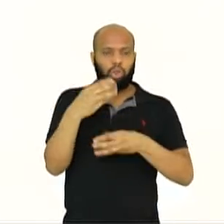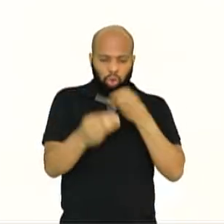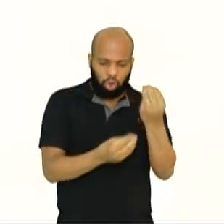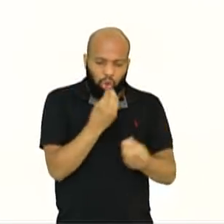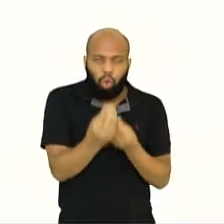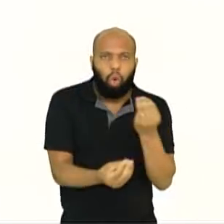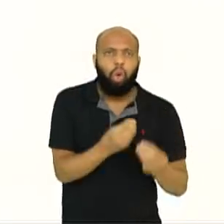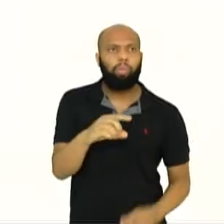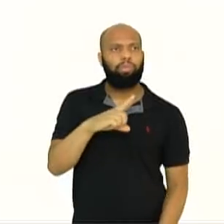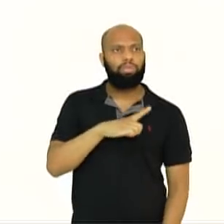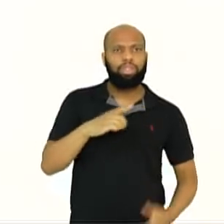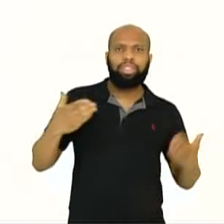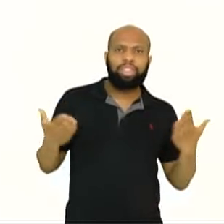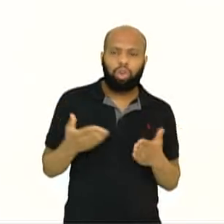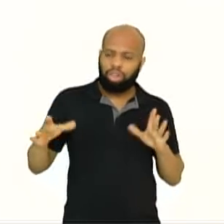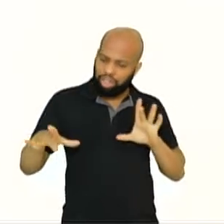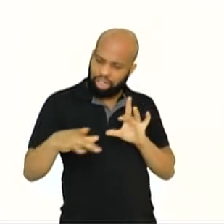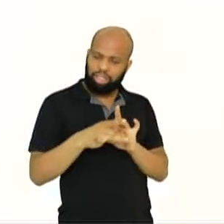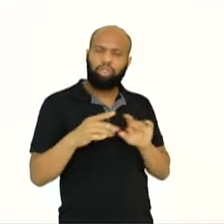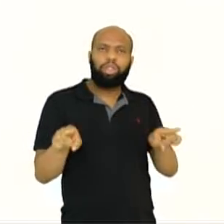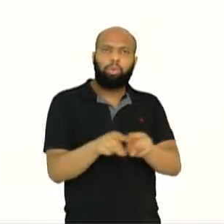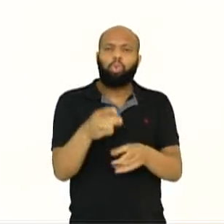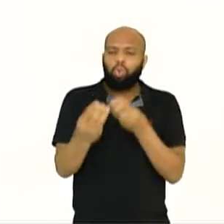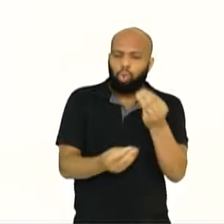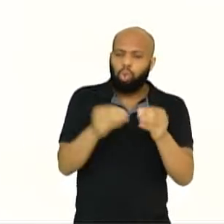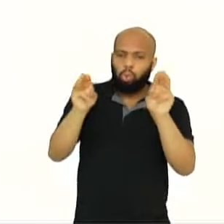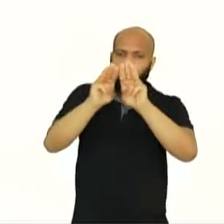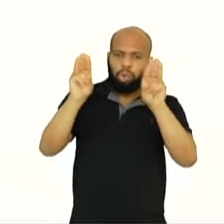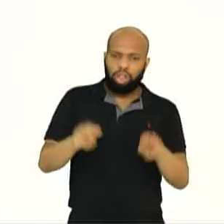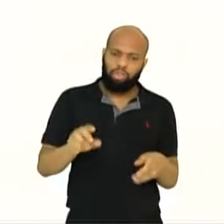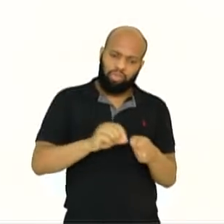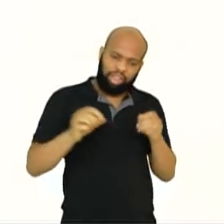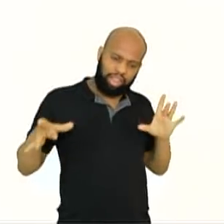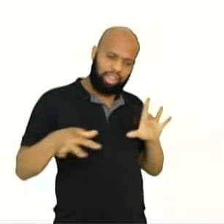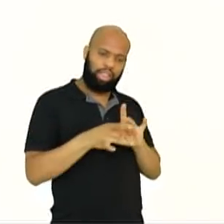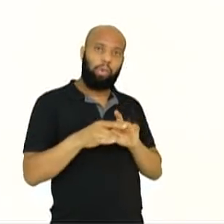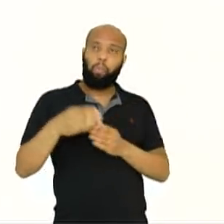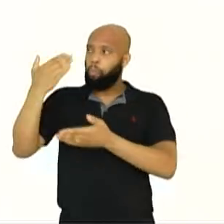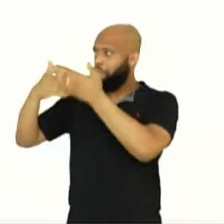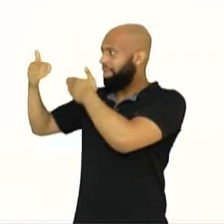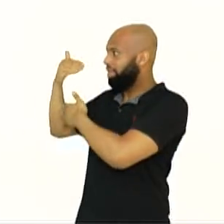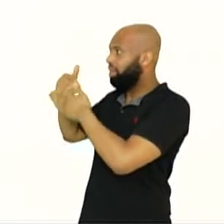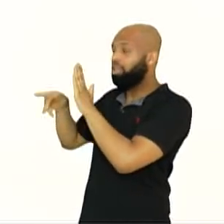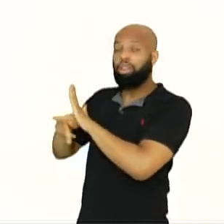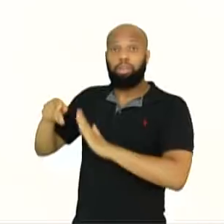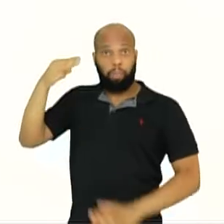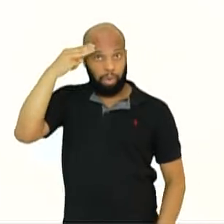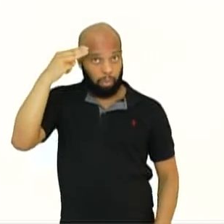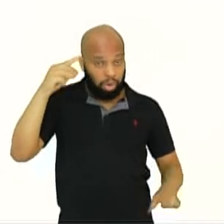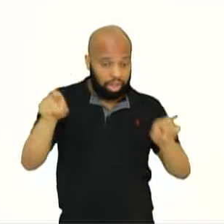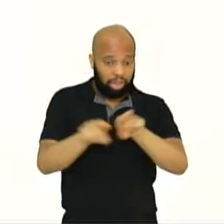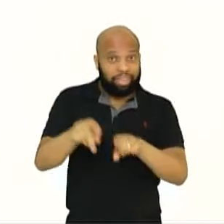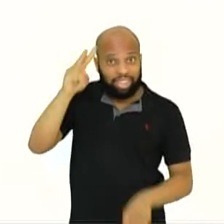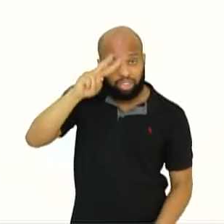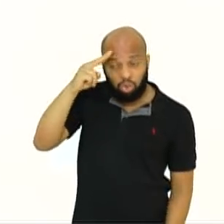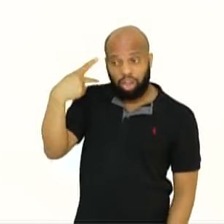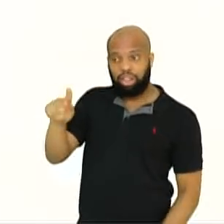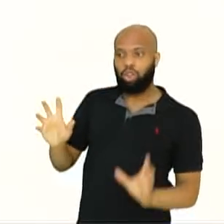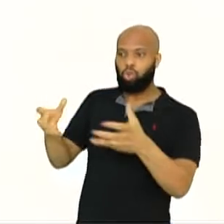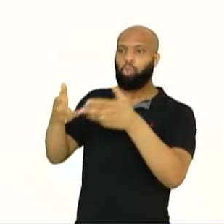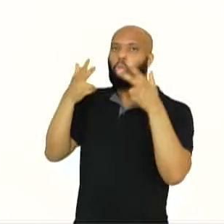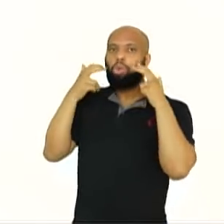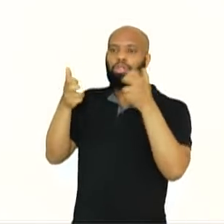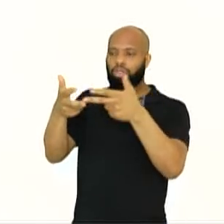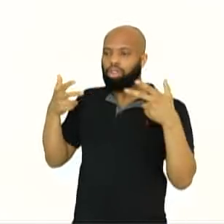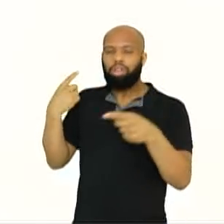eles teriam essa ligação e como que o museu faria essa ligação entre o passado, a memória e a história deles, já que eles não